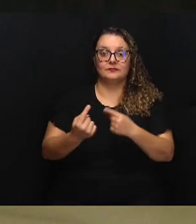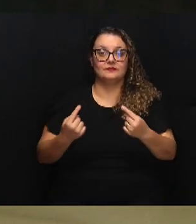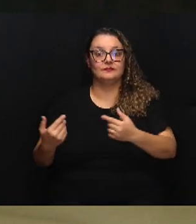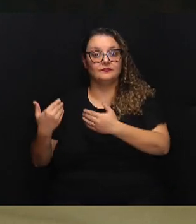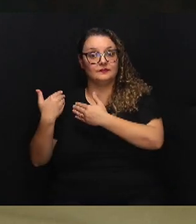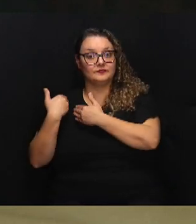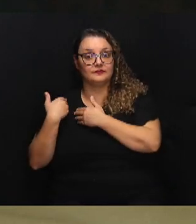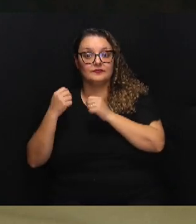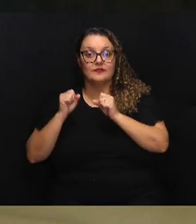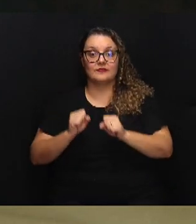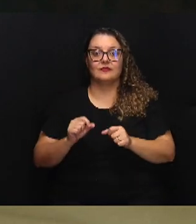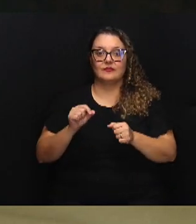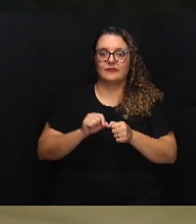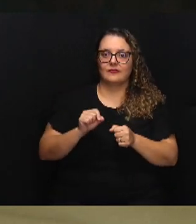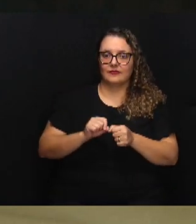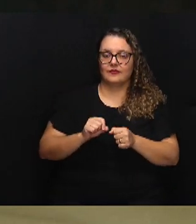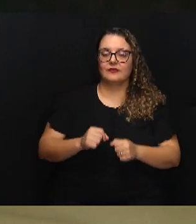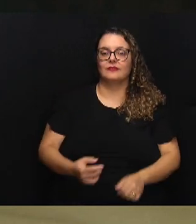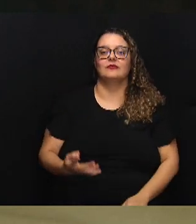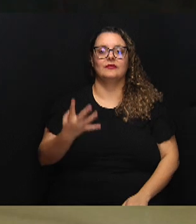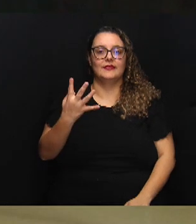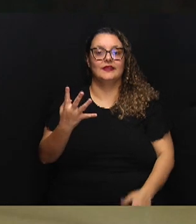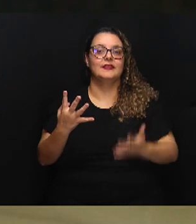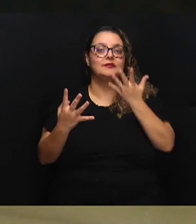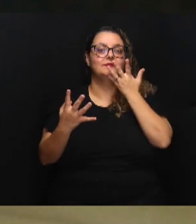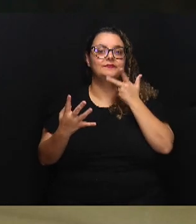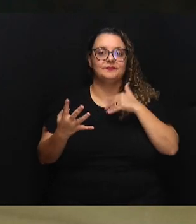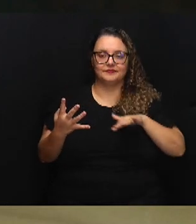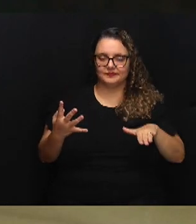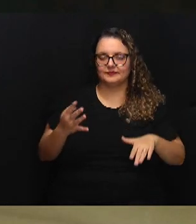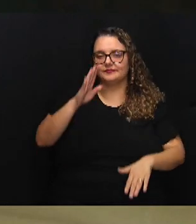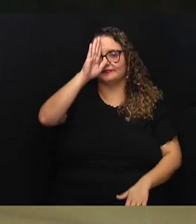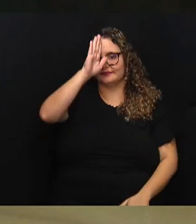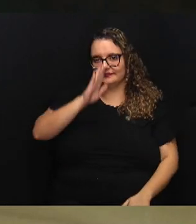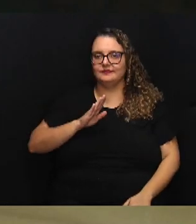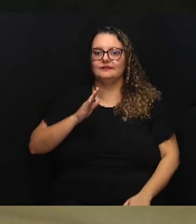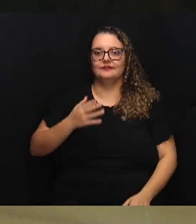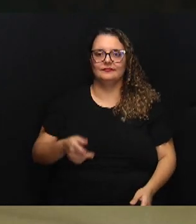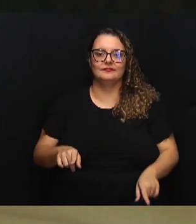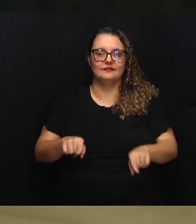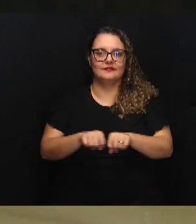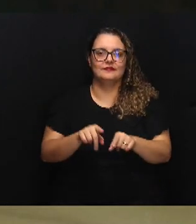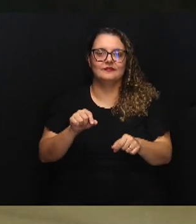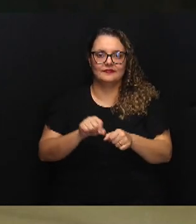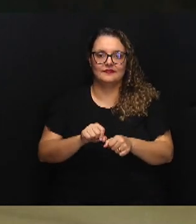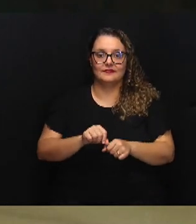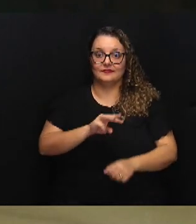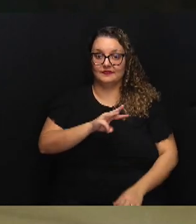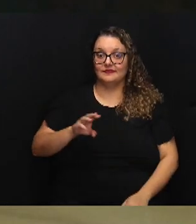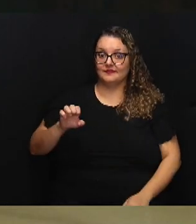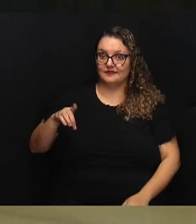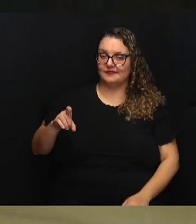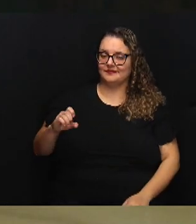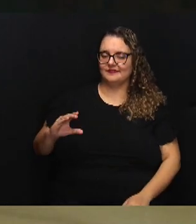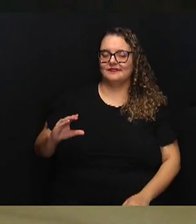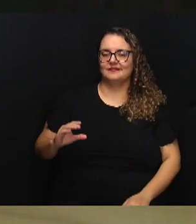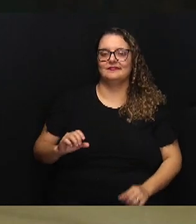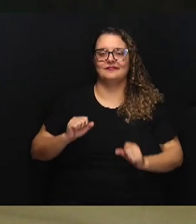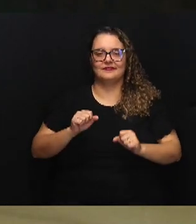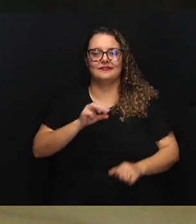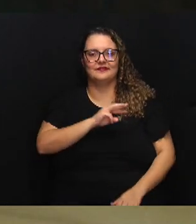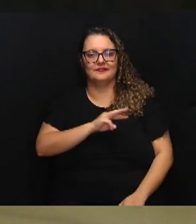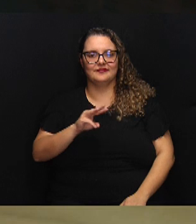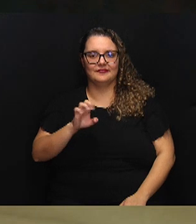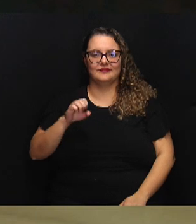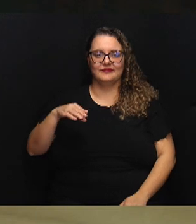responsável pode levar até 4 crianças. Os agendamentos são gratuitos e podem ser feitos pelo site da Indec. Então, você pode acessar